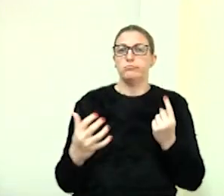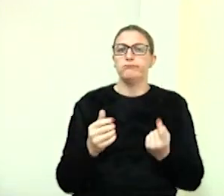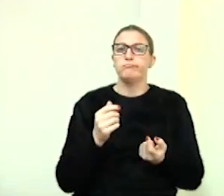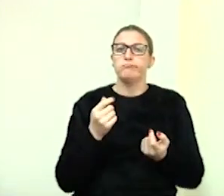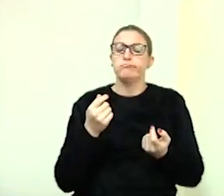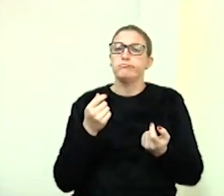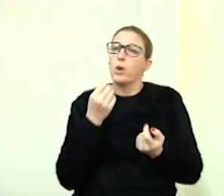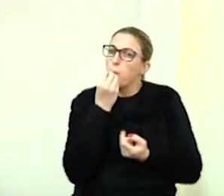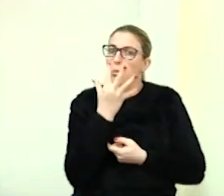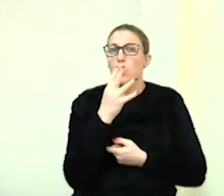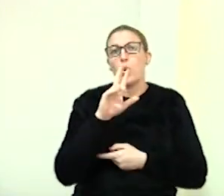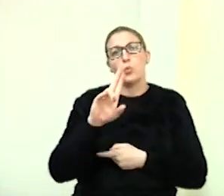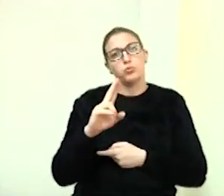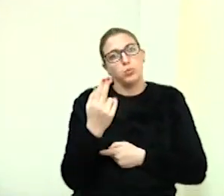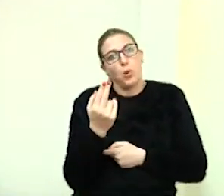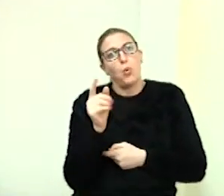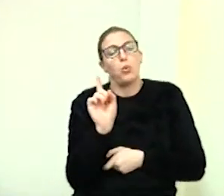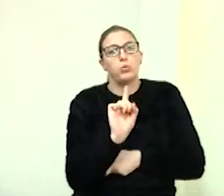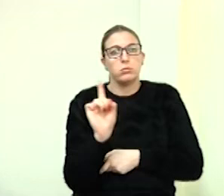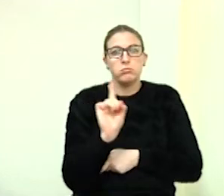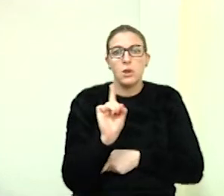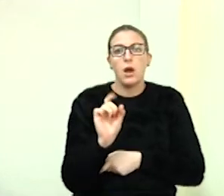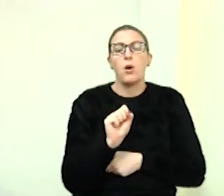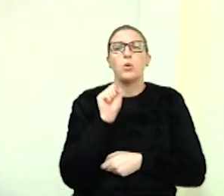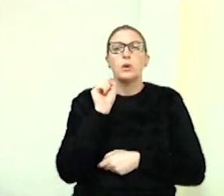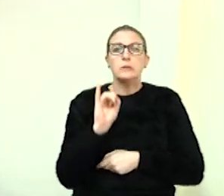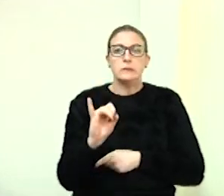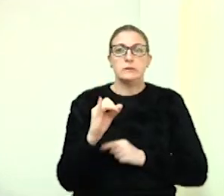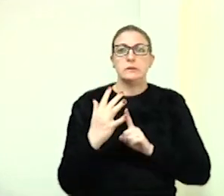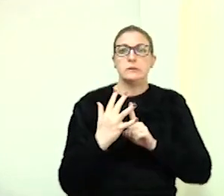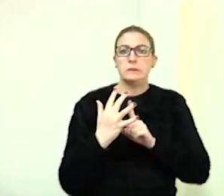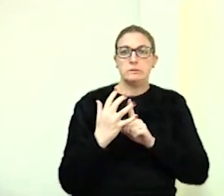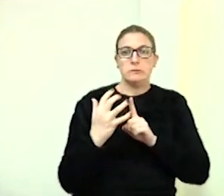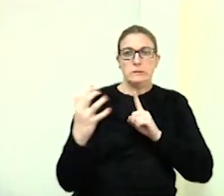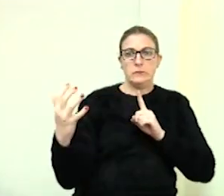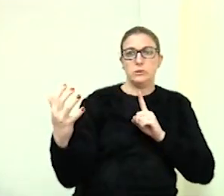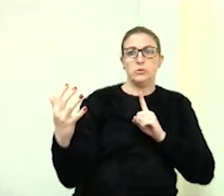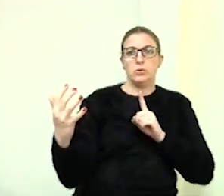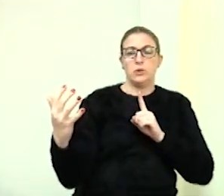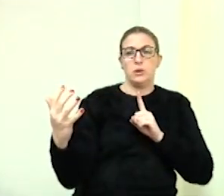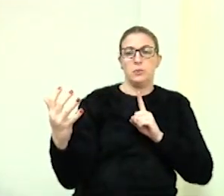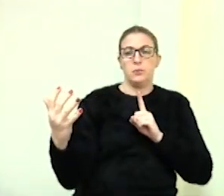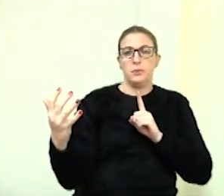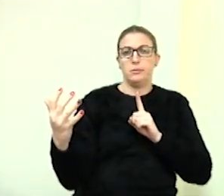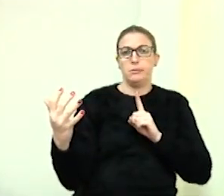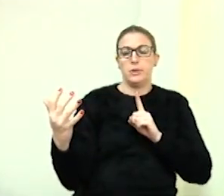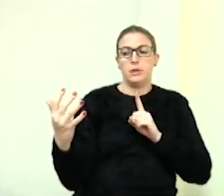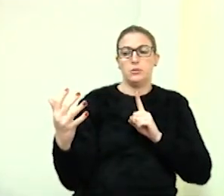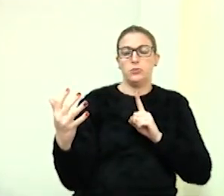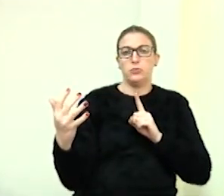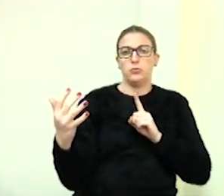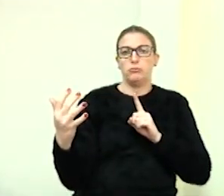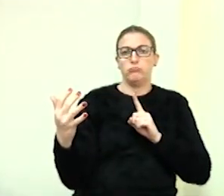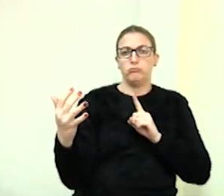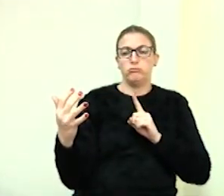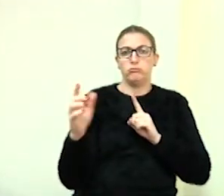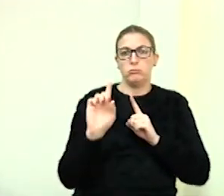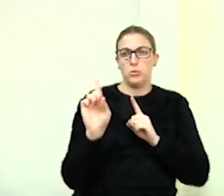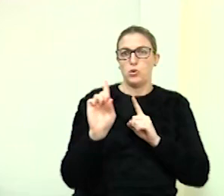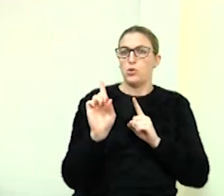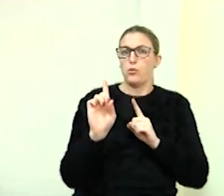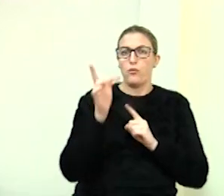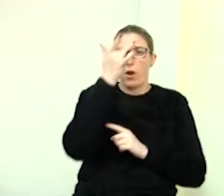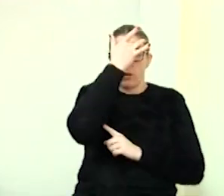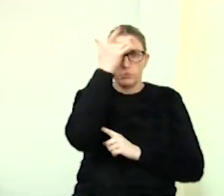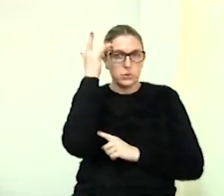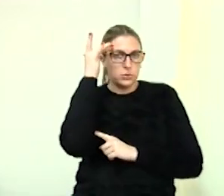Se o isolamento vai imunizar alguém, no entendimento deste vereador que participa